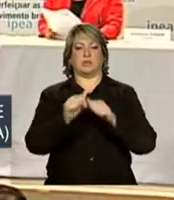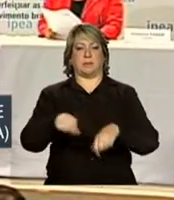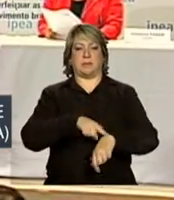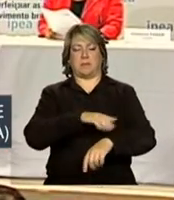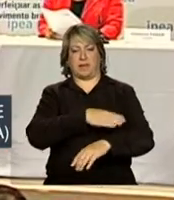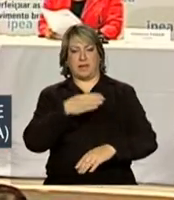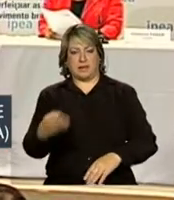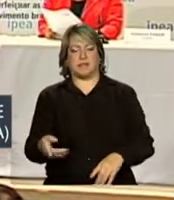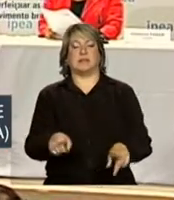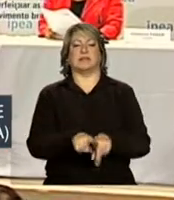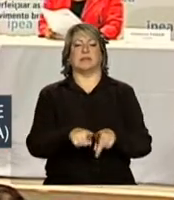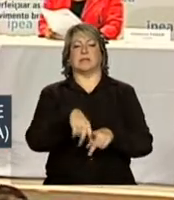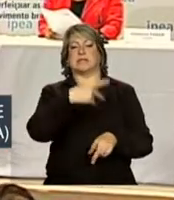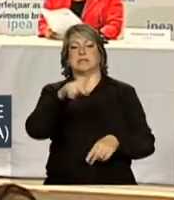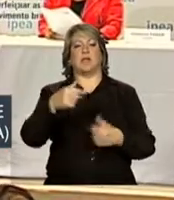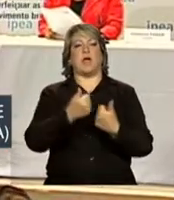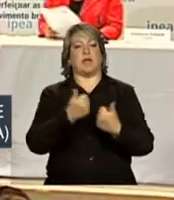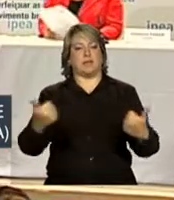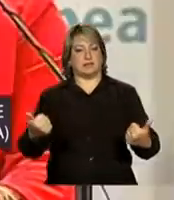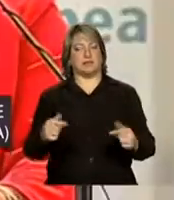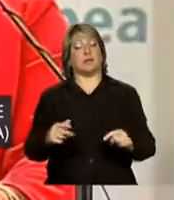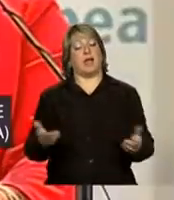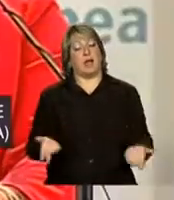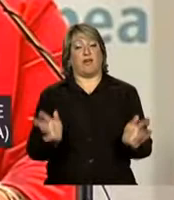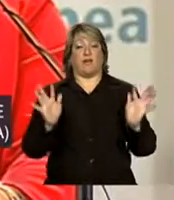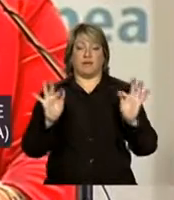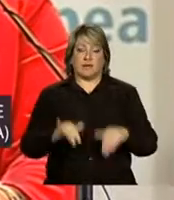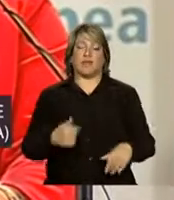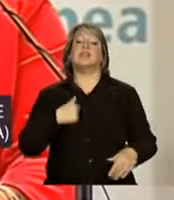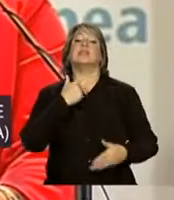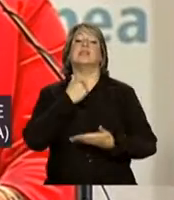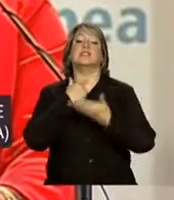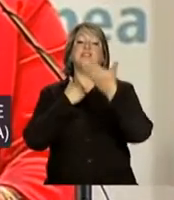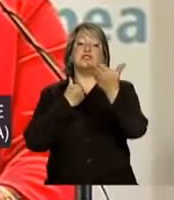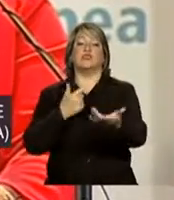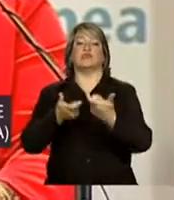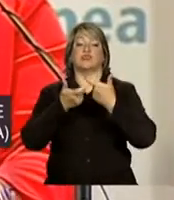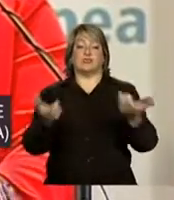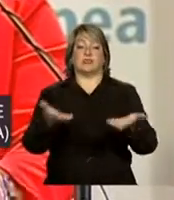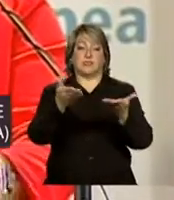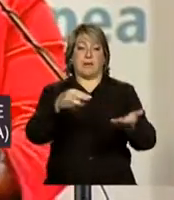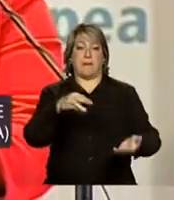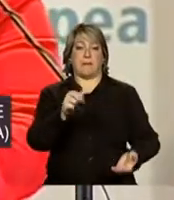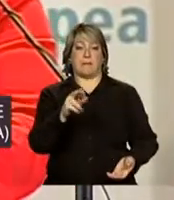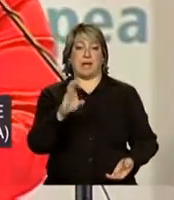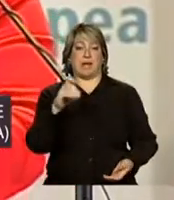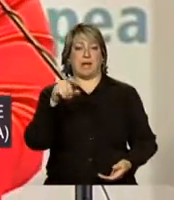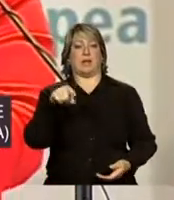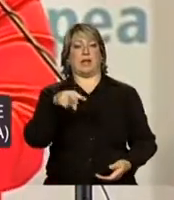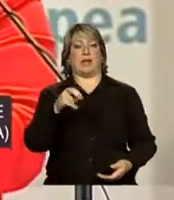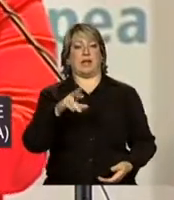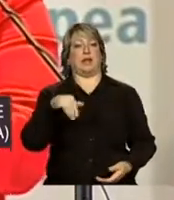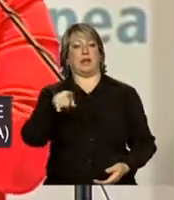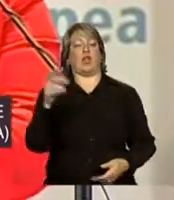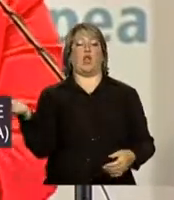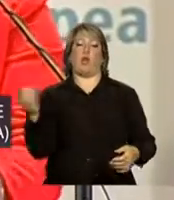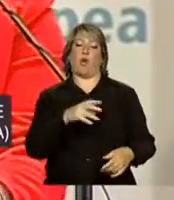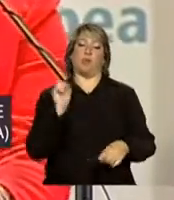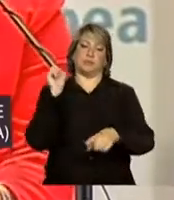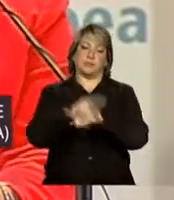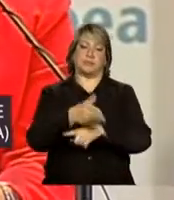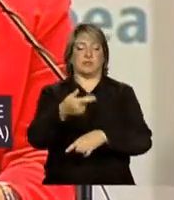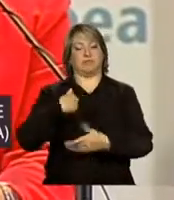bem como a de seus assessores. Por fim, desejo sucesso ao professor Marcelo Neri em sua empreitada e que